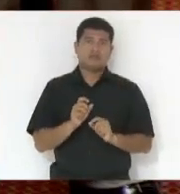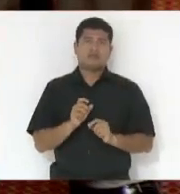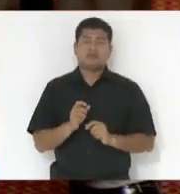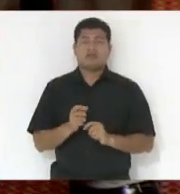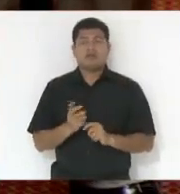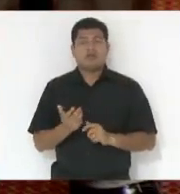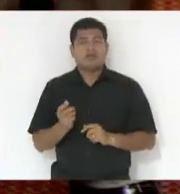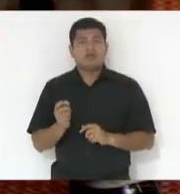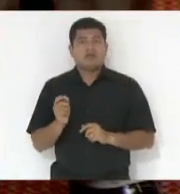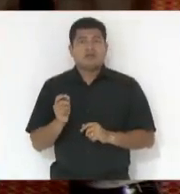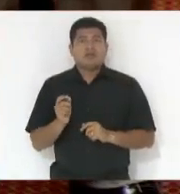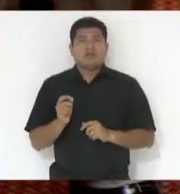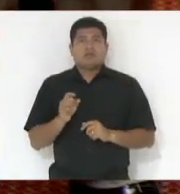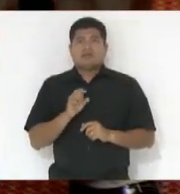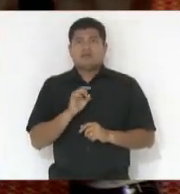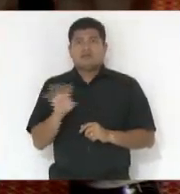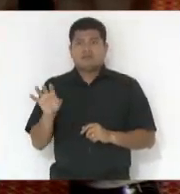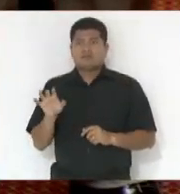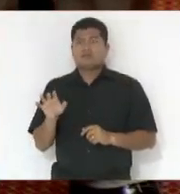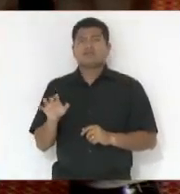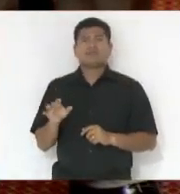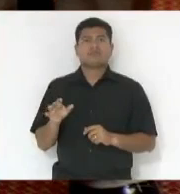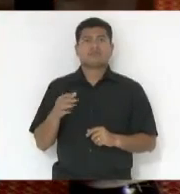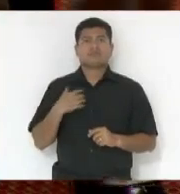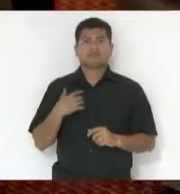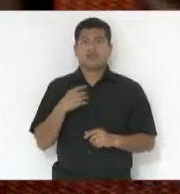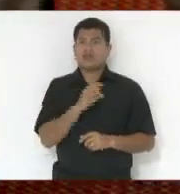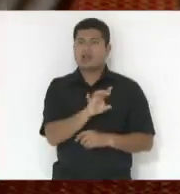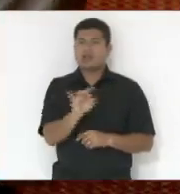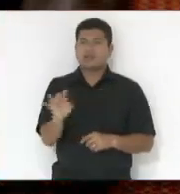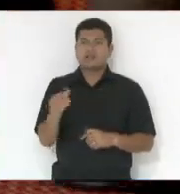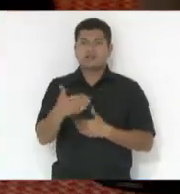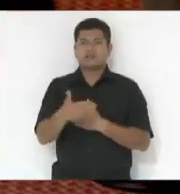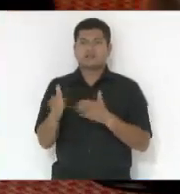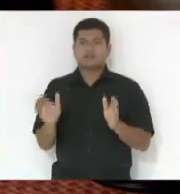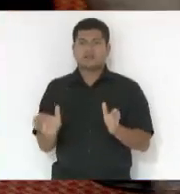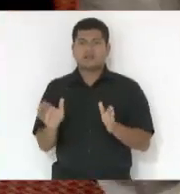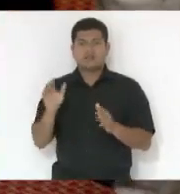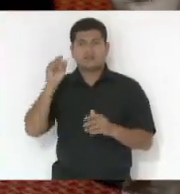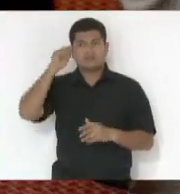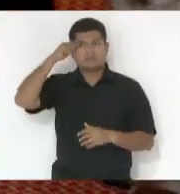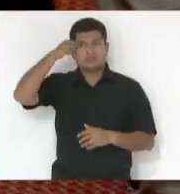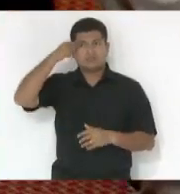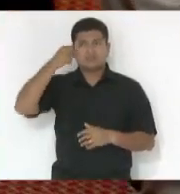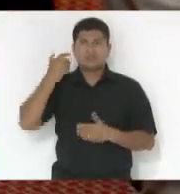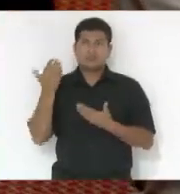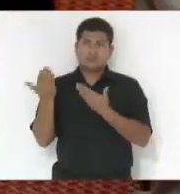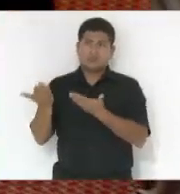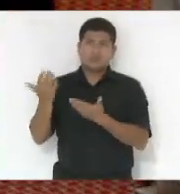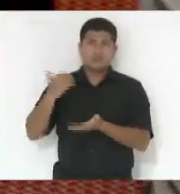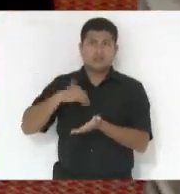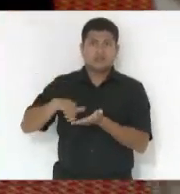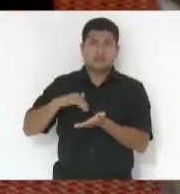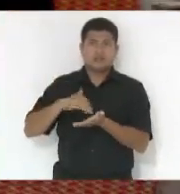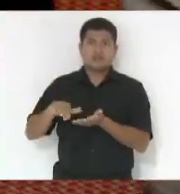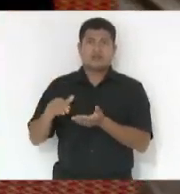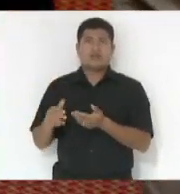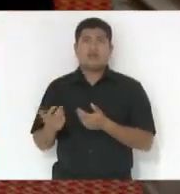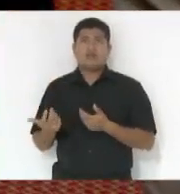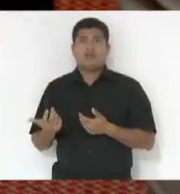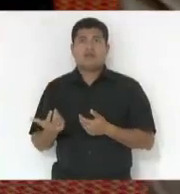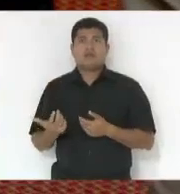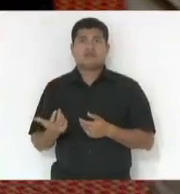que não seja subsidiar a cada um de nós do que, de fato, o secretário se